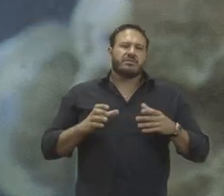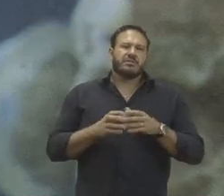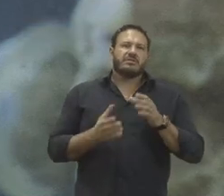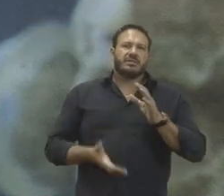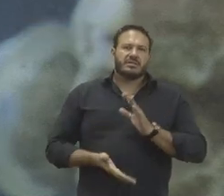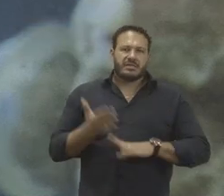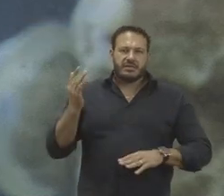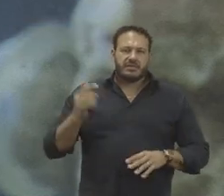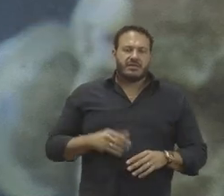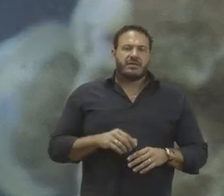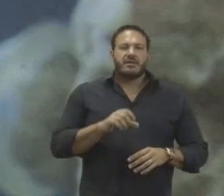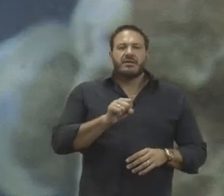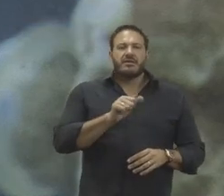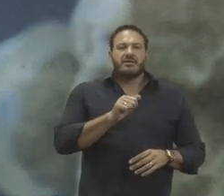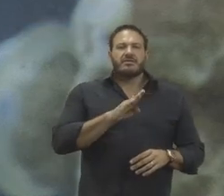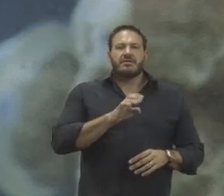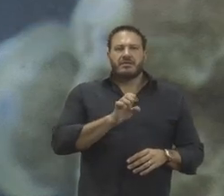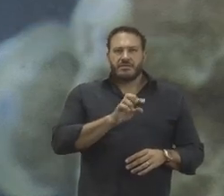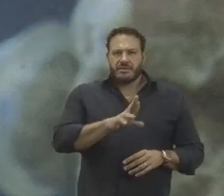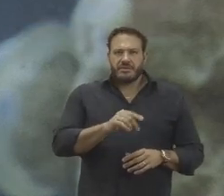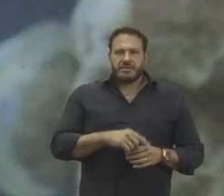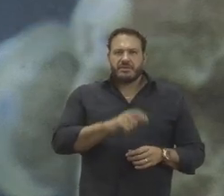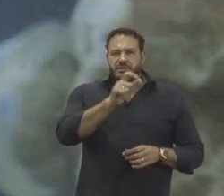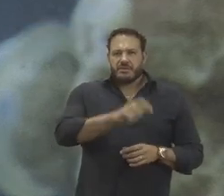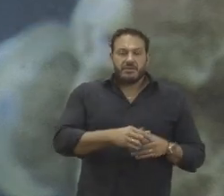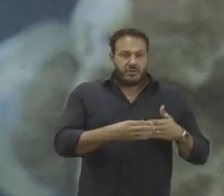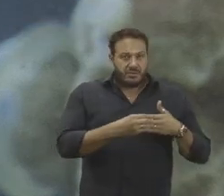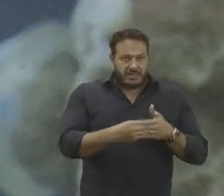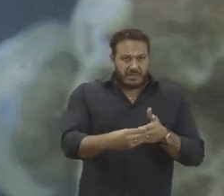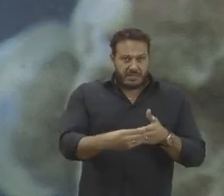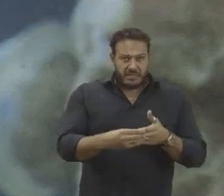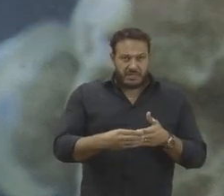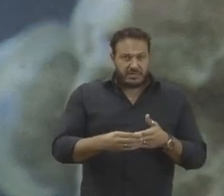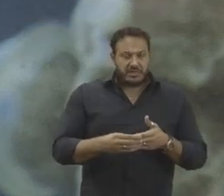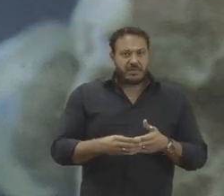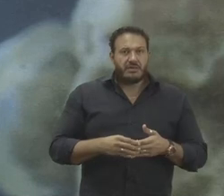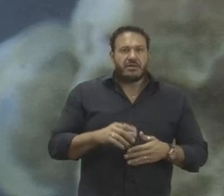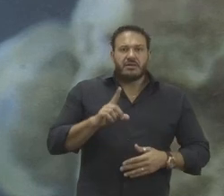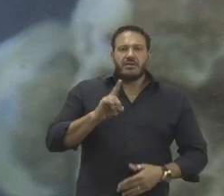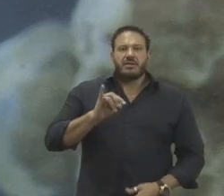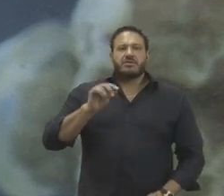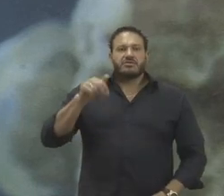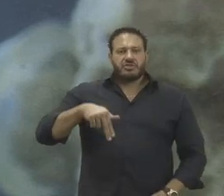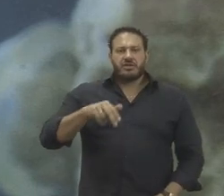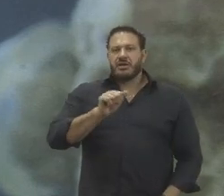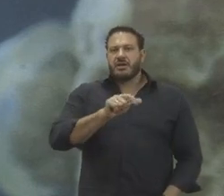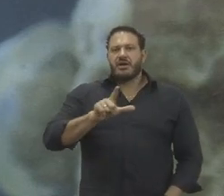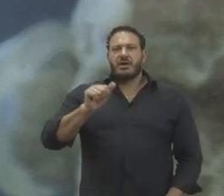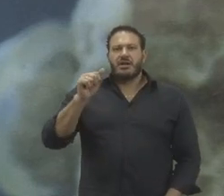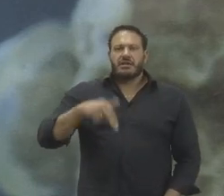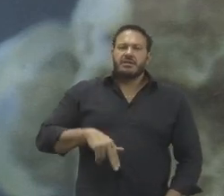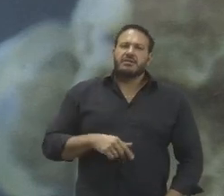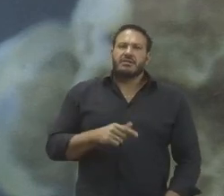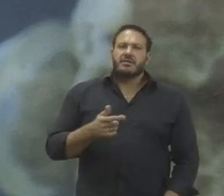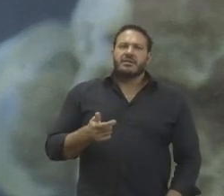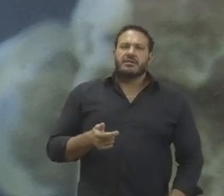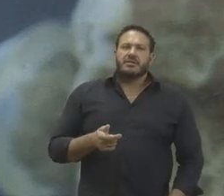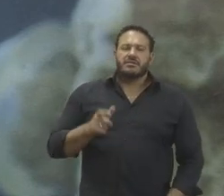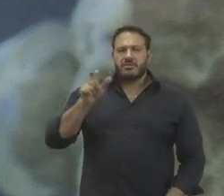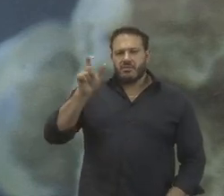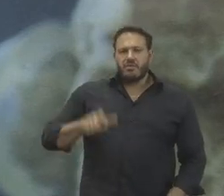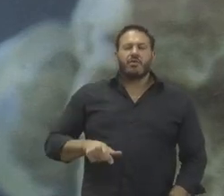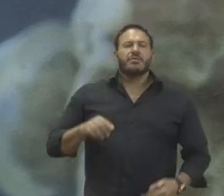a saber o o nosso guia que era é o Jim Allen um um